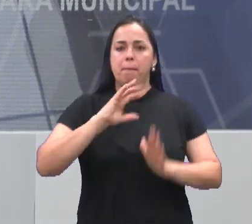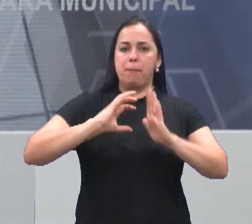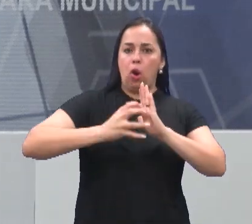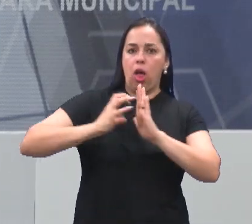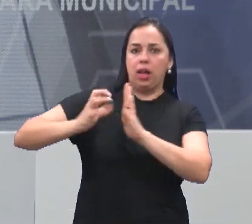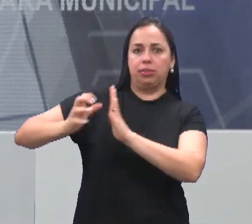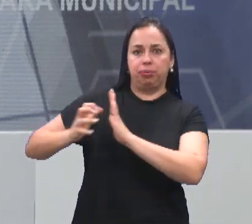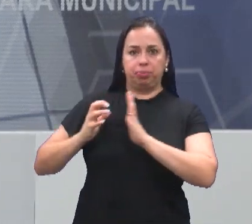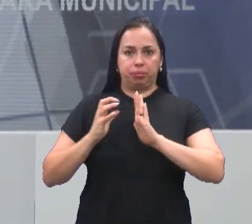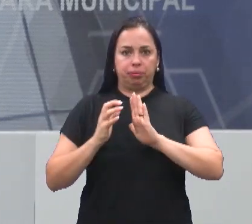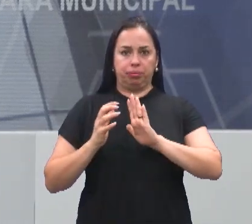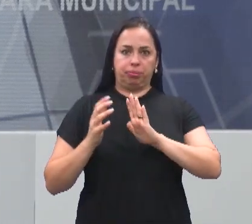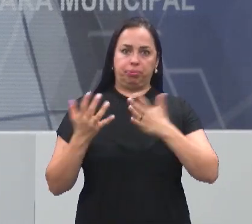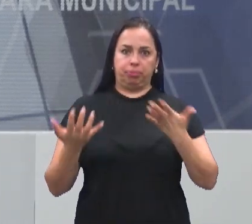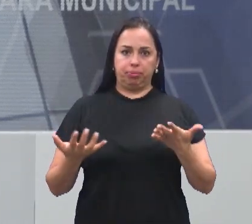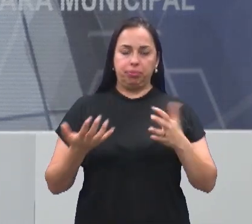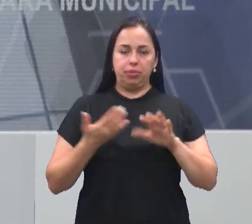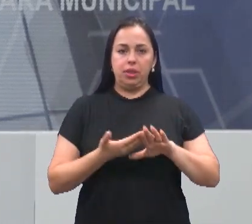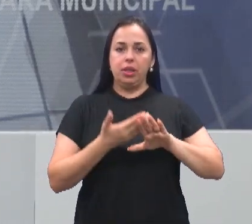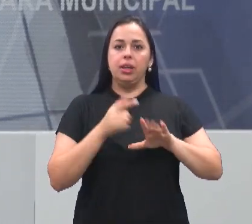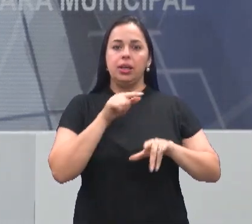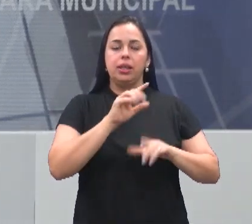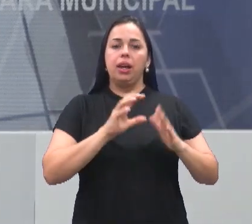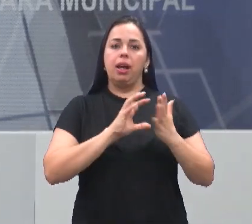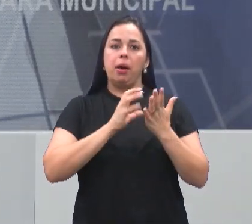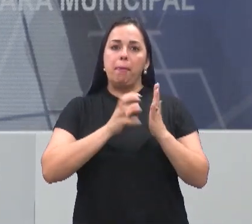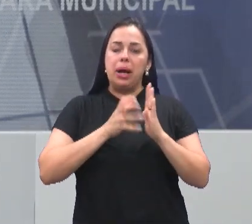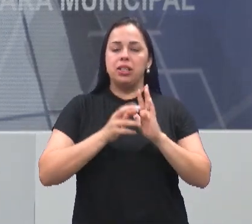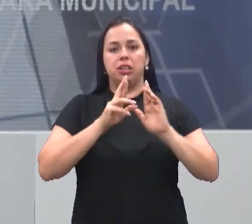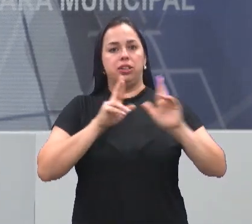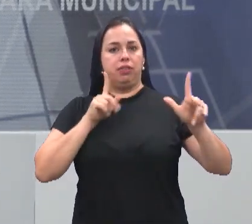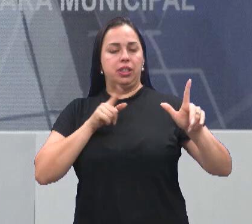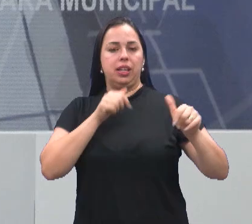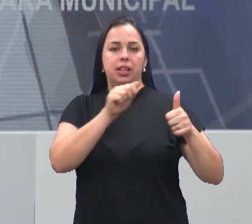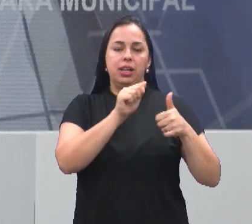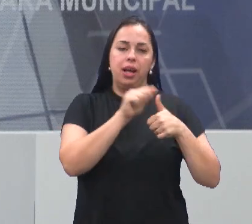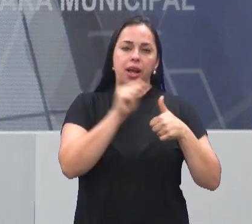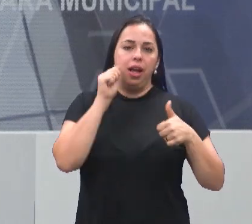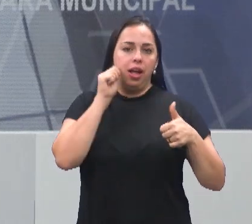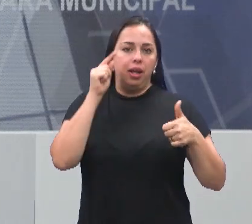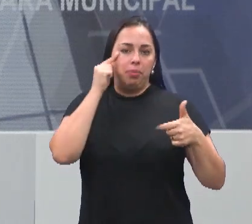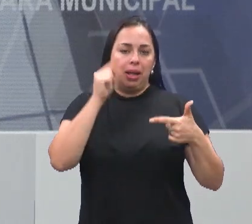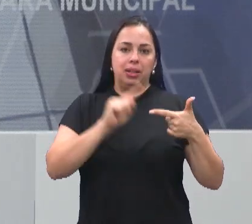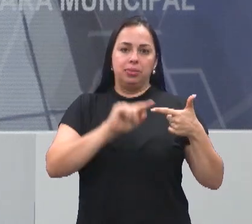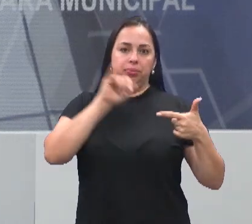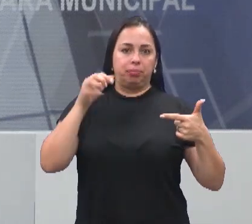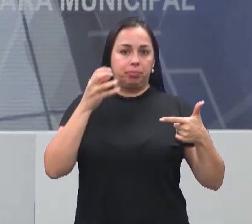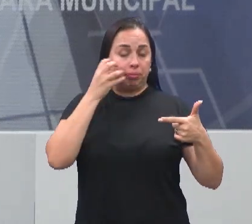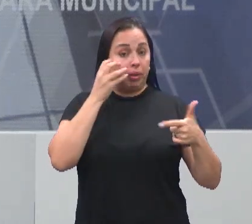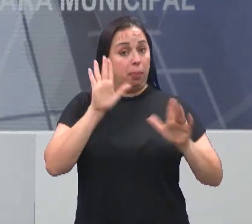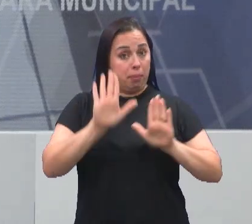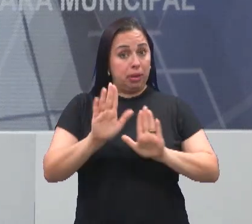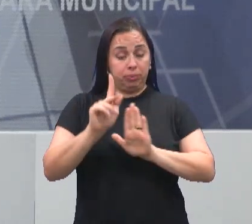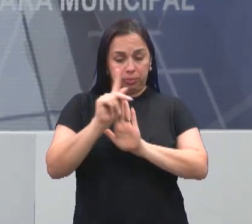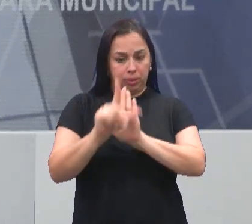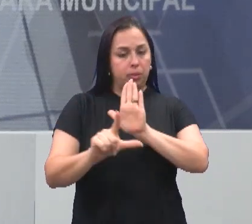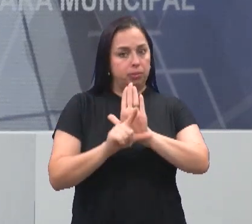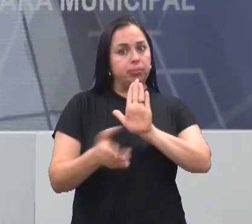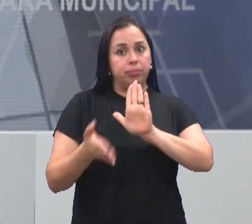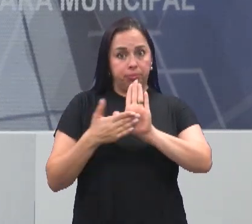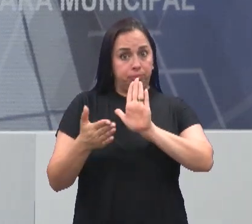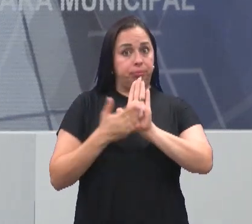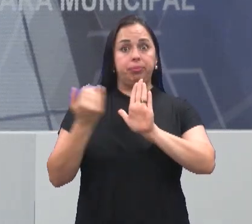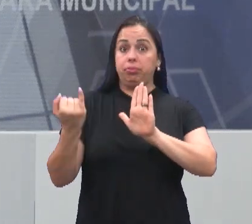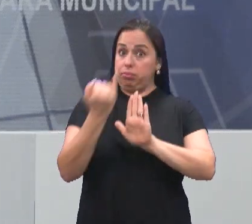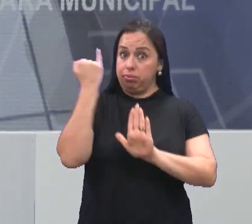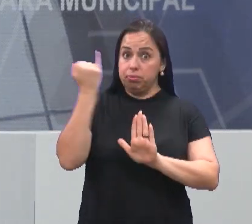eu tenho com as colegas aqui no plenário, a vereadora Amélia, a vereadora Juliana, acho muito pertinente a proposta que foi apresentada para a